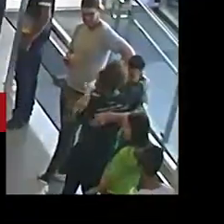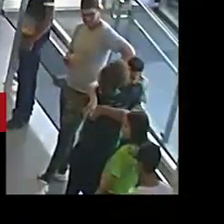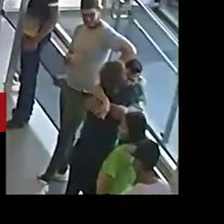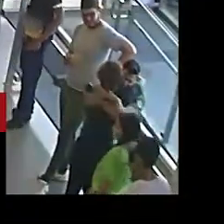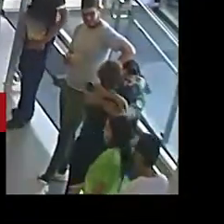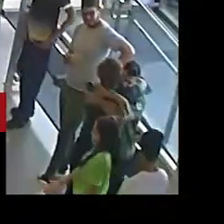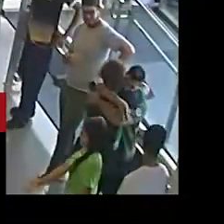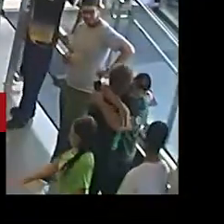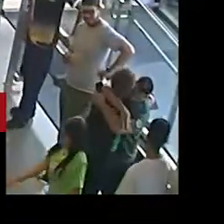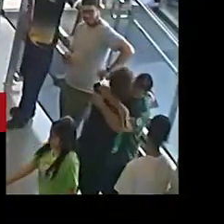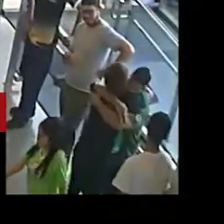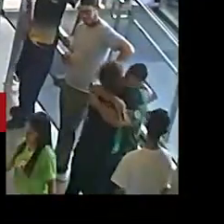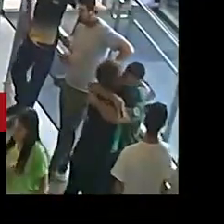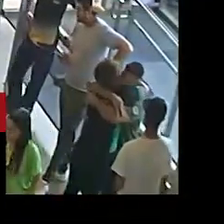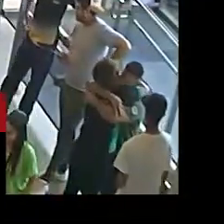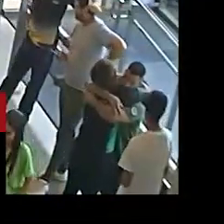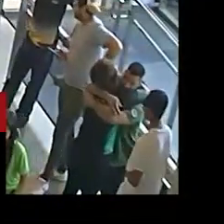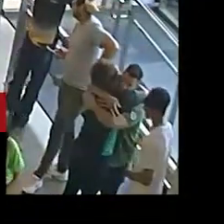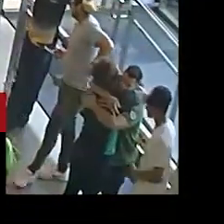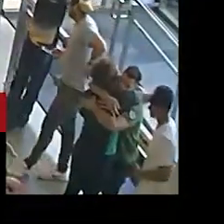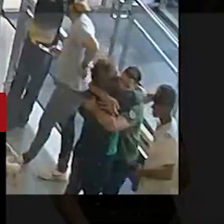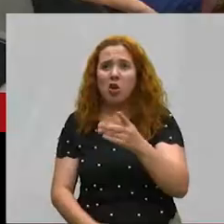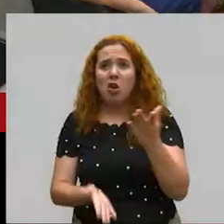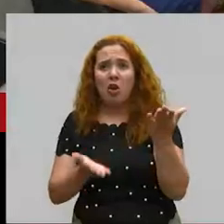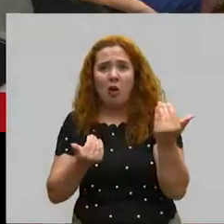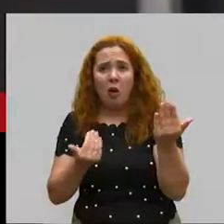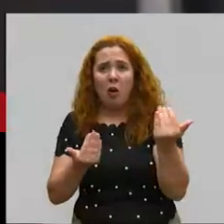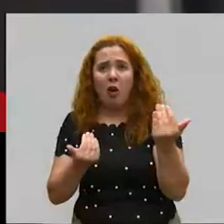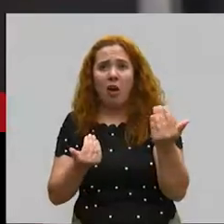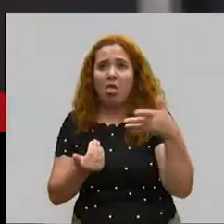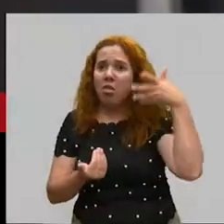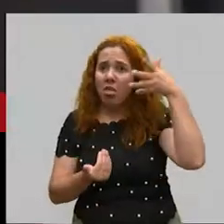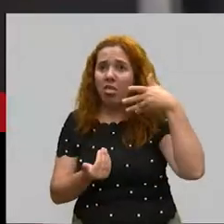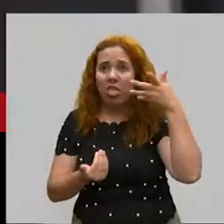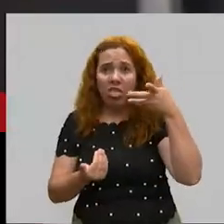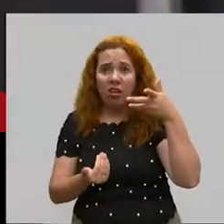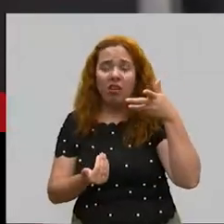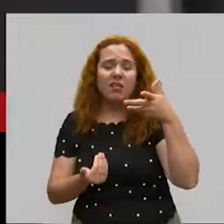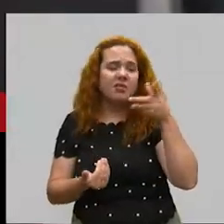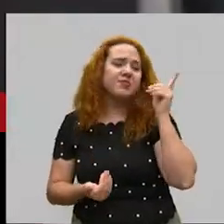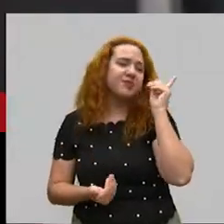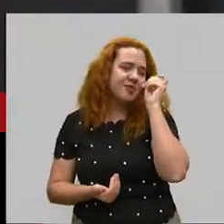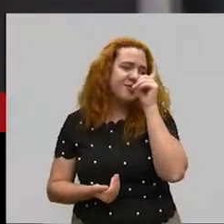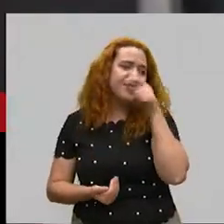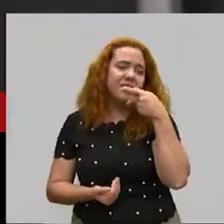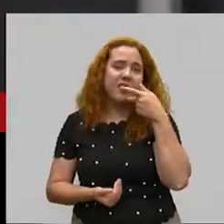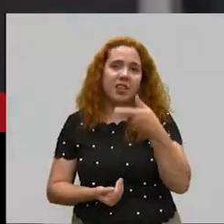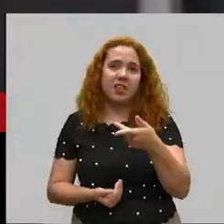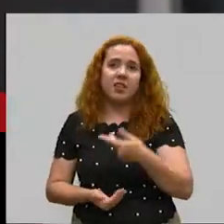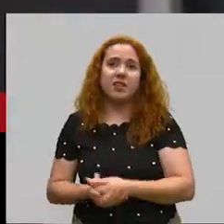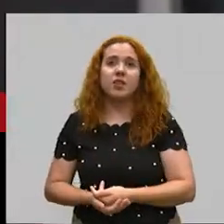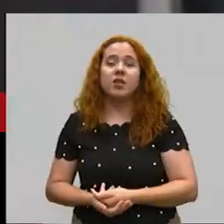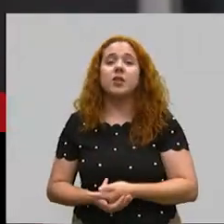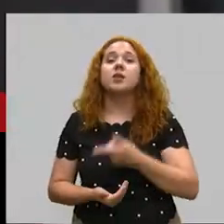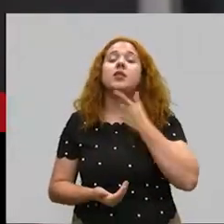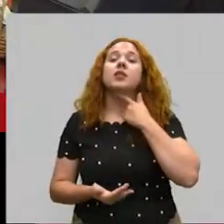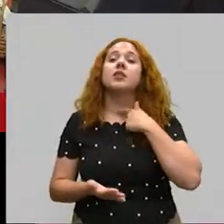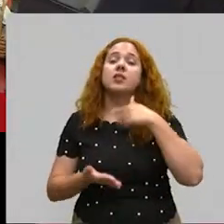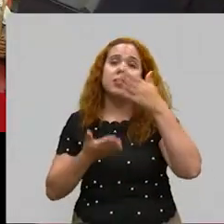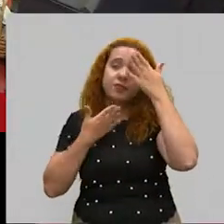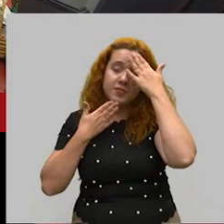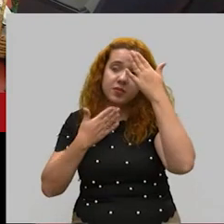falar depois dessa Juventude é muito difícil né não é fácil mas primeiro eu queria agradecer o Lelé com a Bia pela